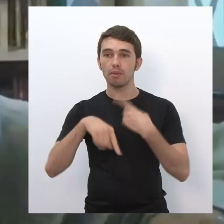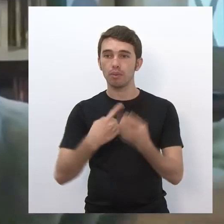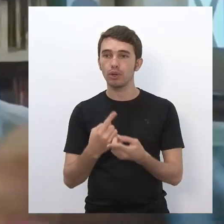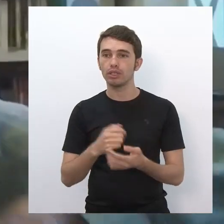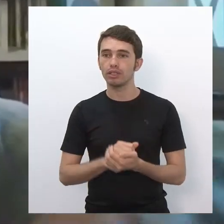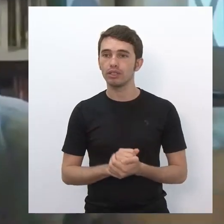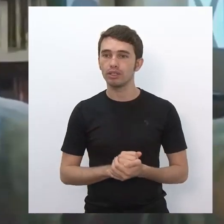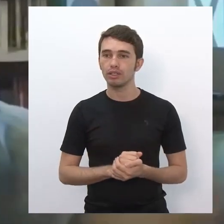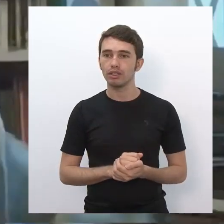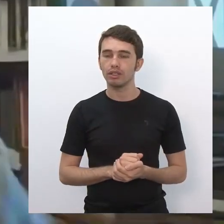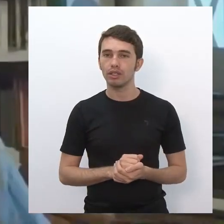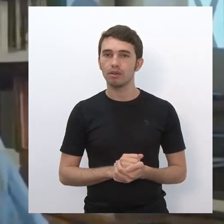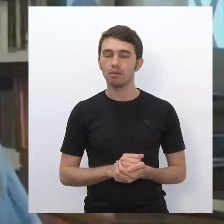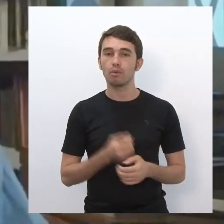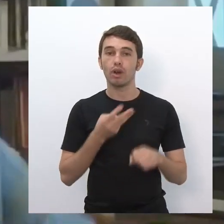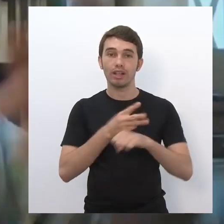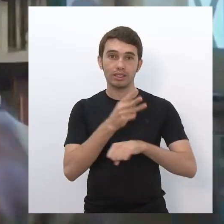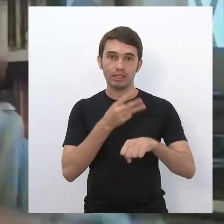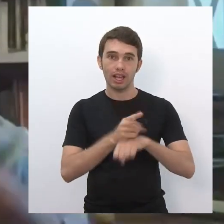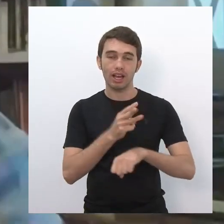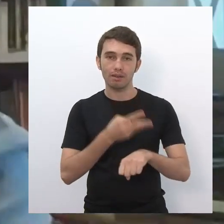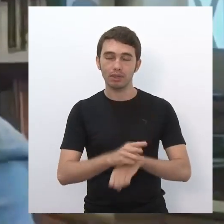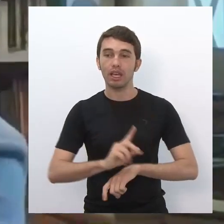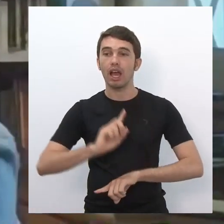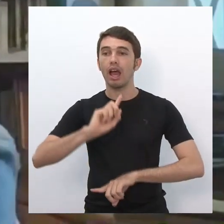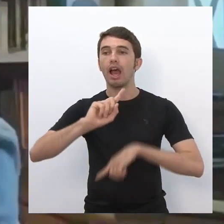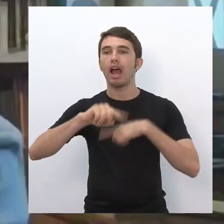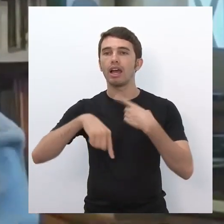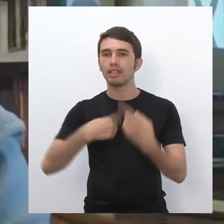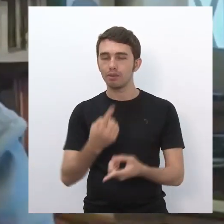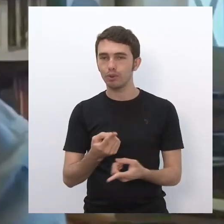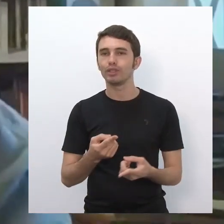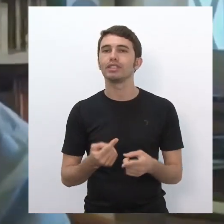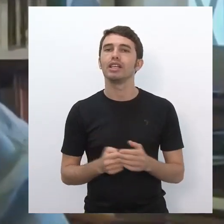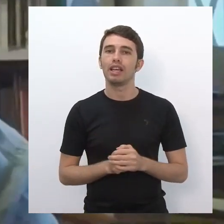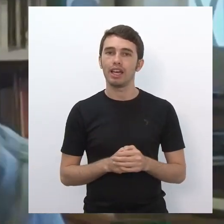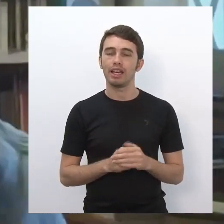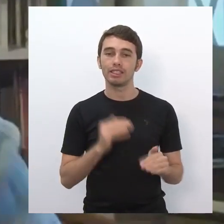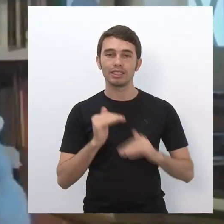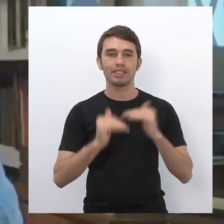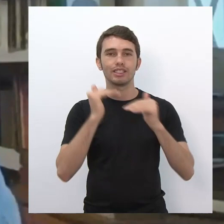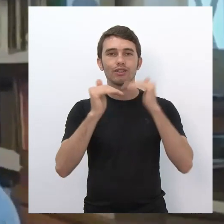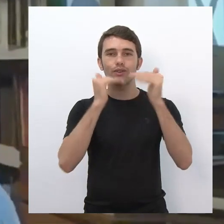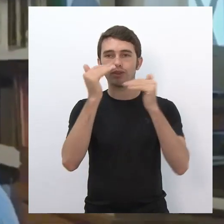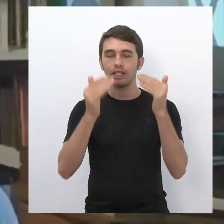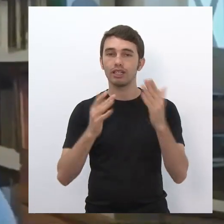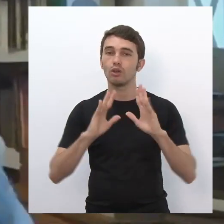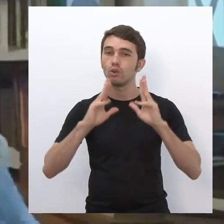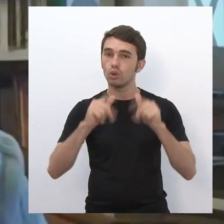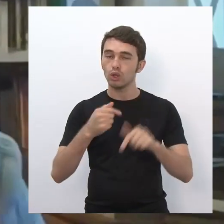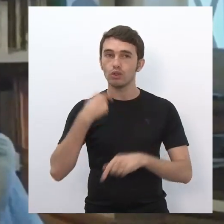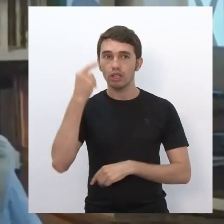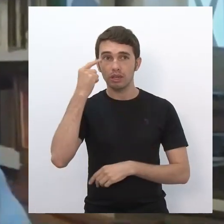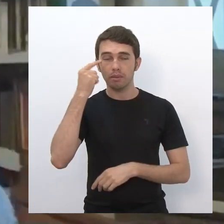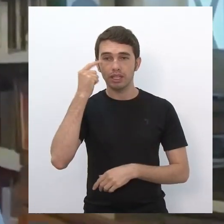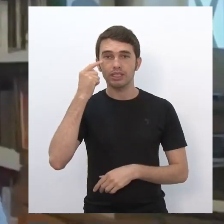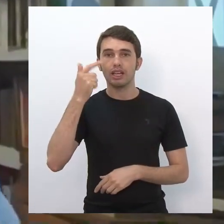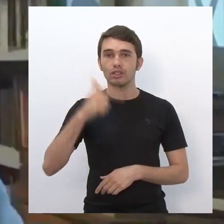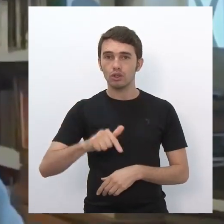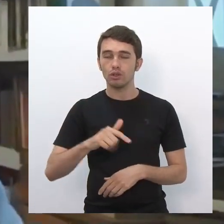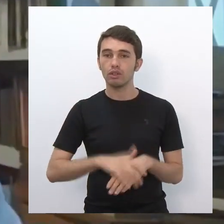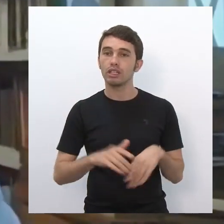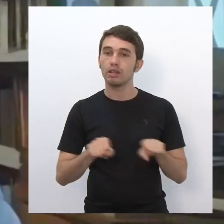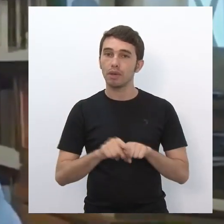Zap, para o WhatsApp, né? E aí se começou a desenvolver. Então, tudo isso teve que ser repensado. E a mesma lógica teve